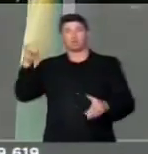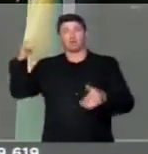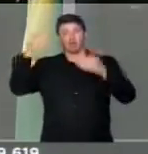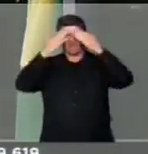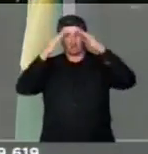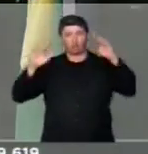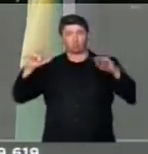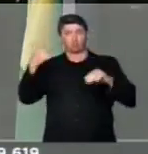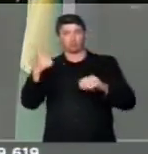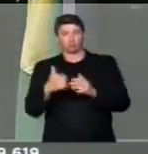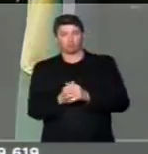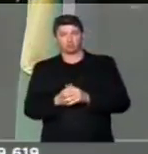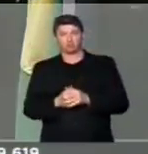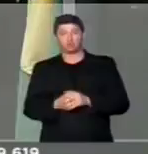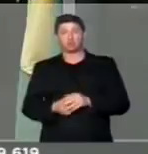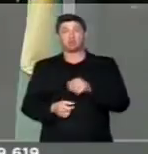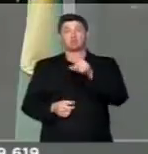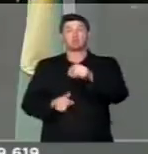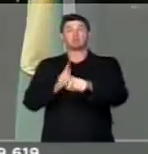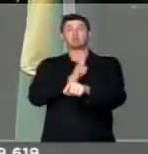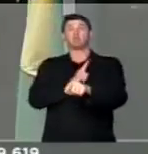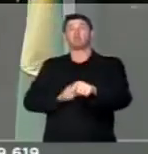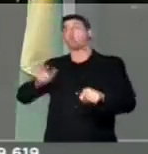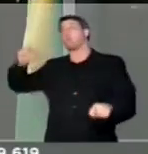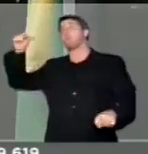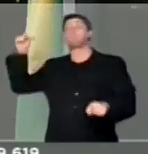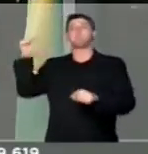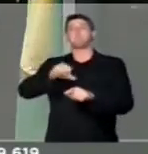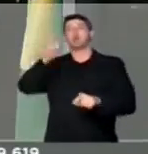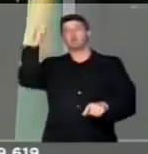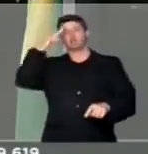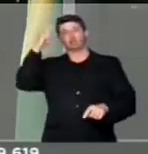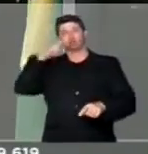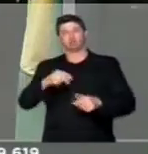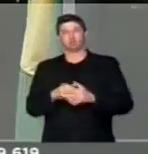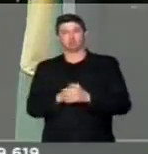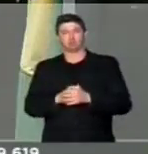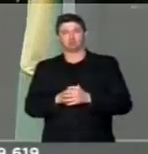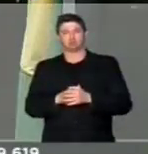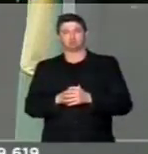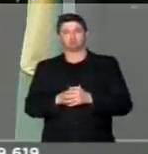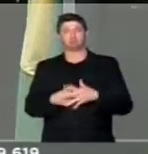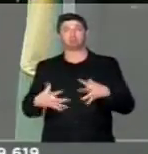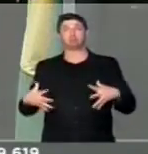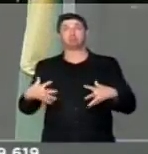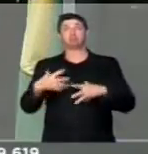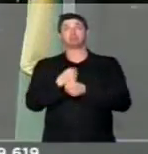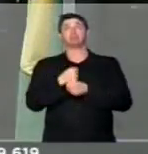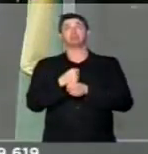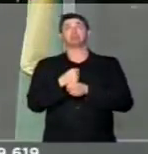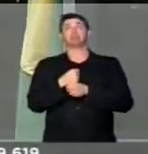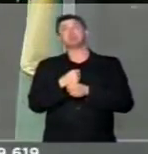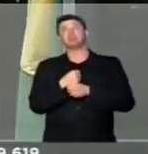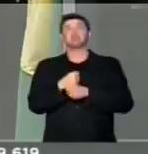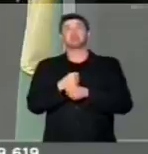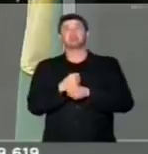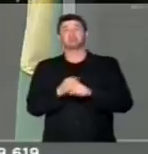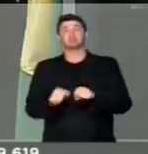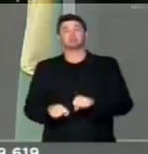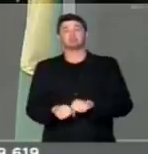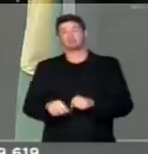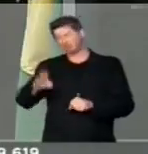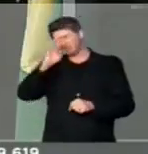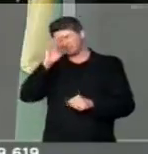aeroportos. Esse é o pior governo da história do Brasil. Soma-se a quebra da